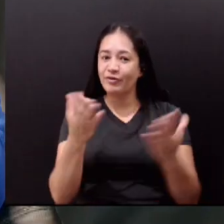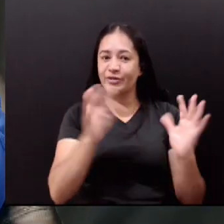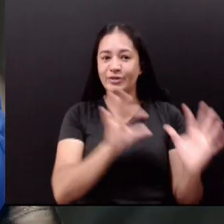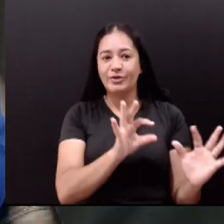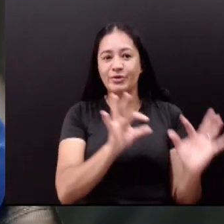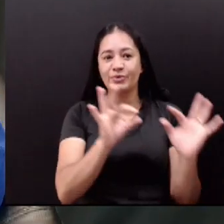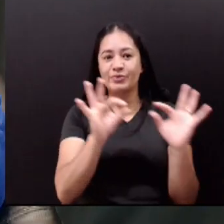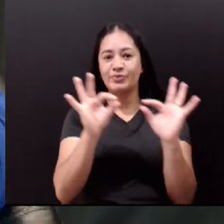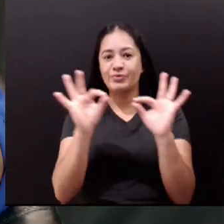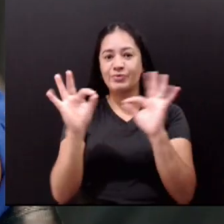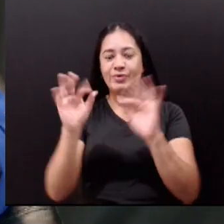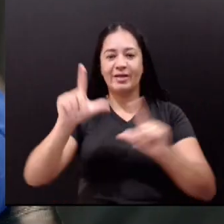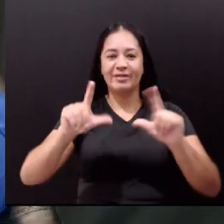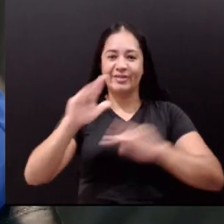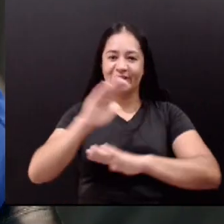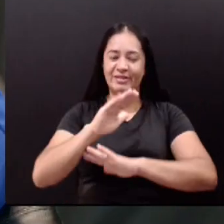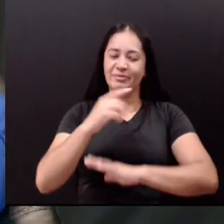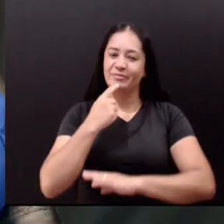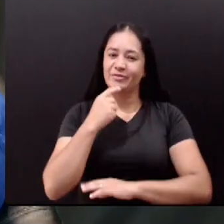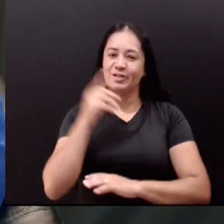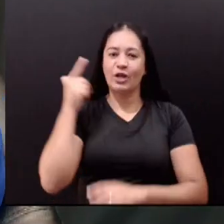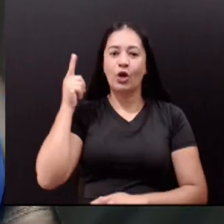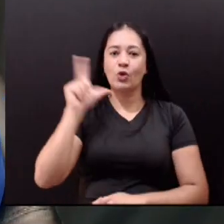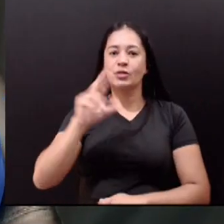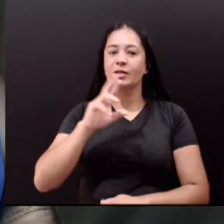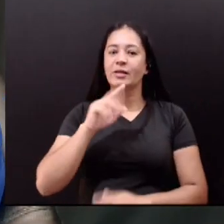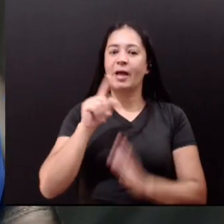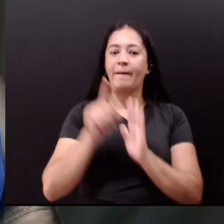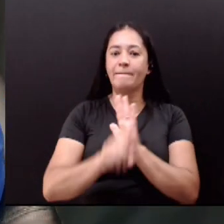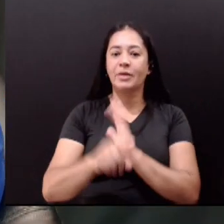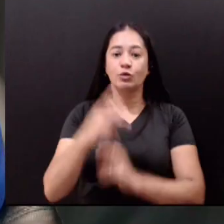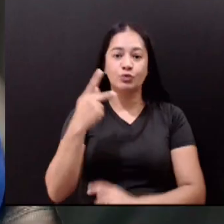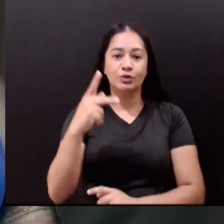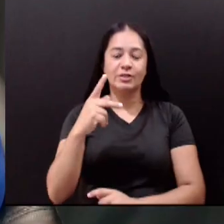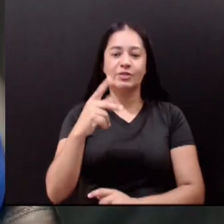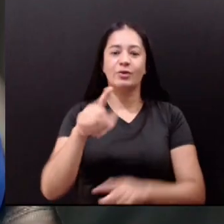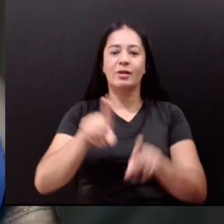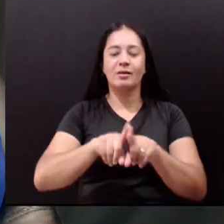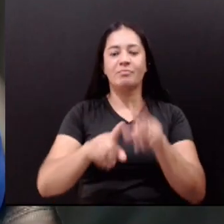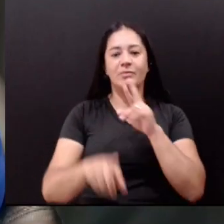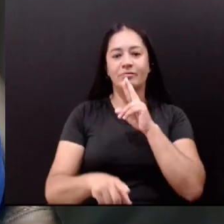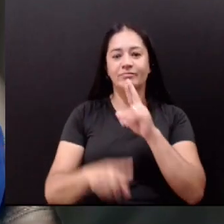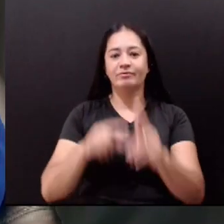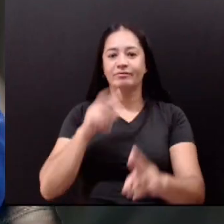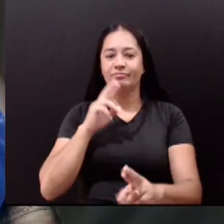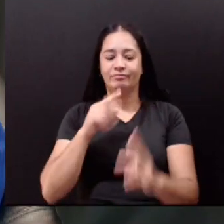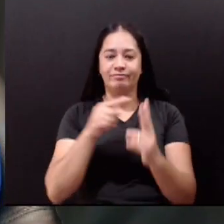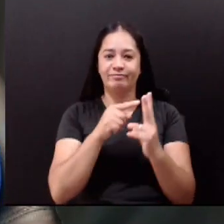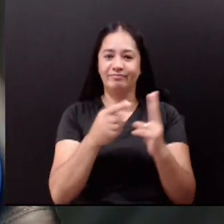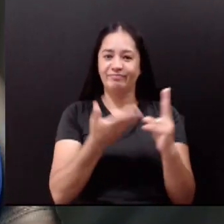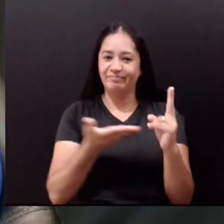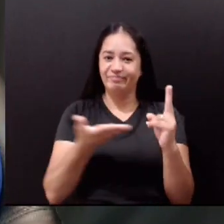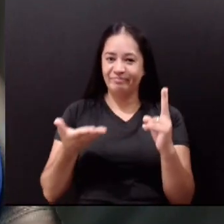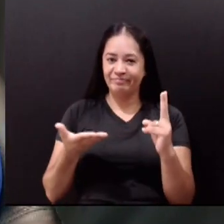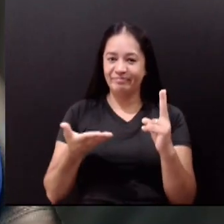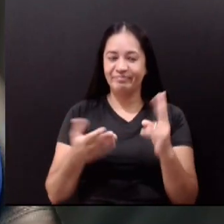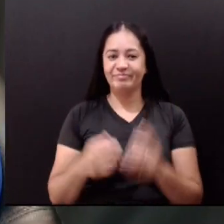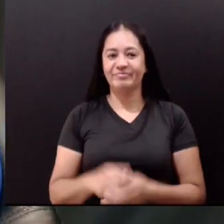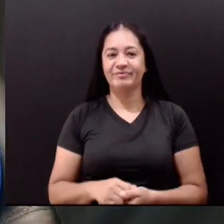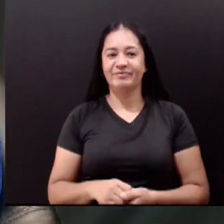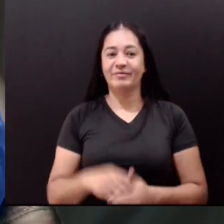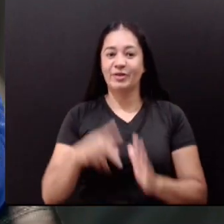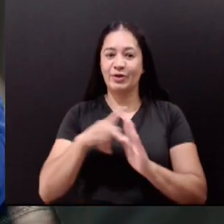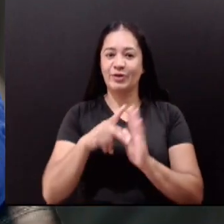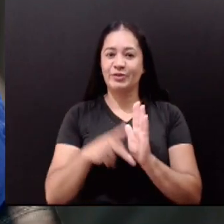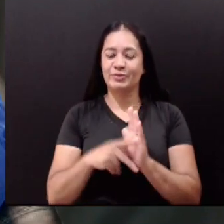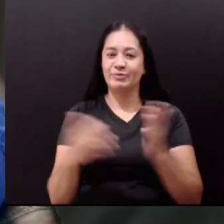Campinas, você vai ver aí a sua pergunta e a resposta aqui dos nossos convidados do nosso programa de hoje,